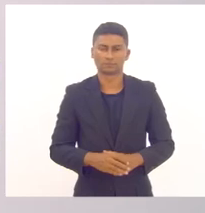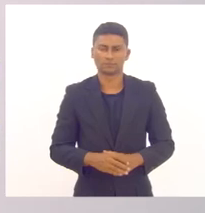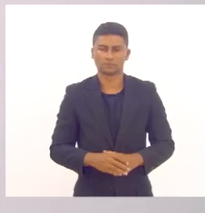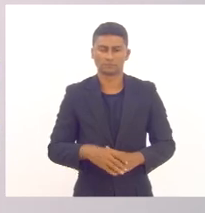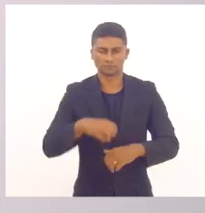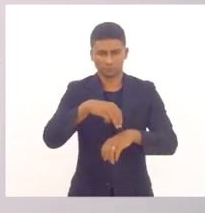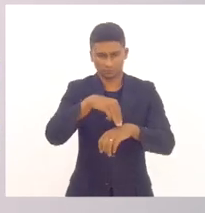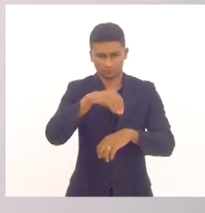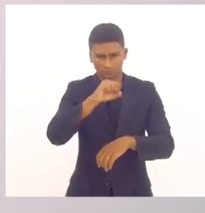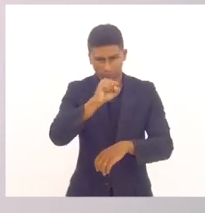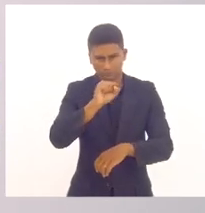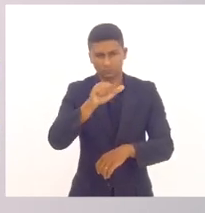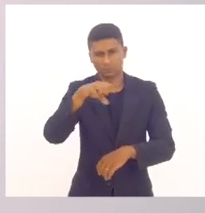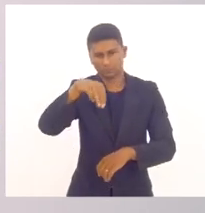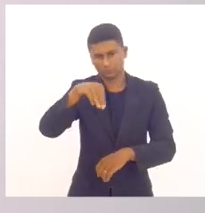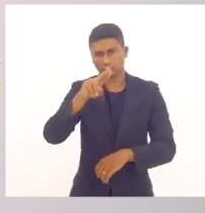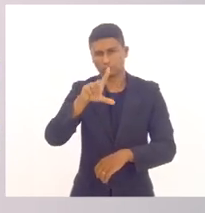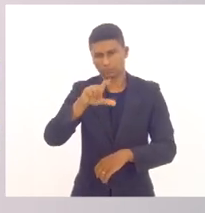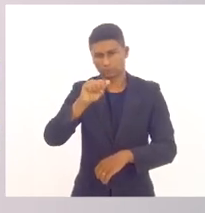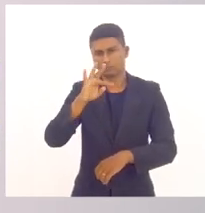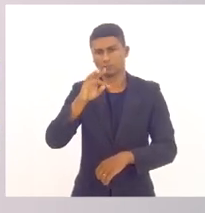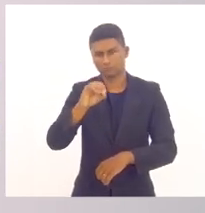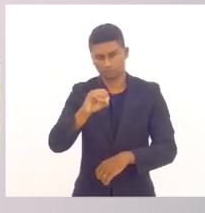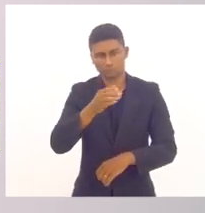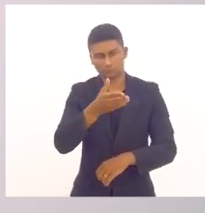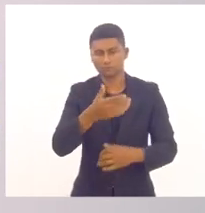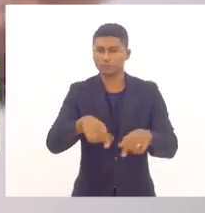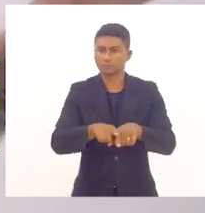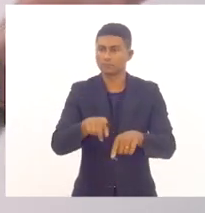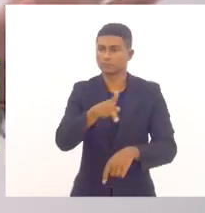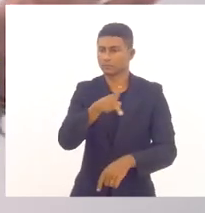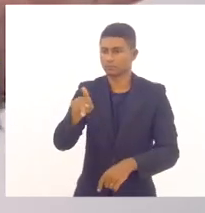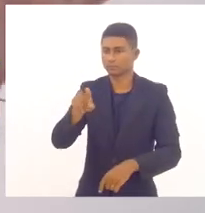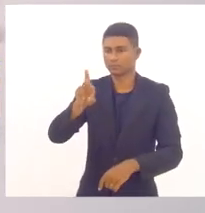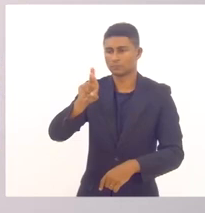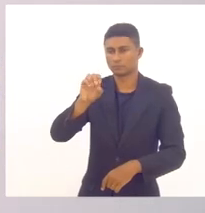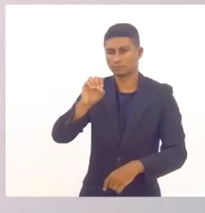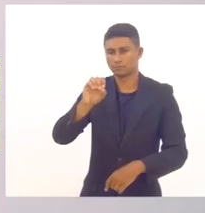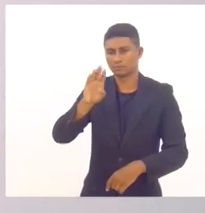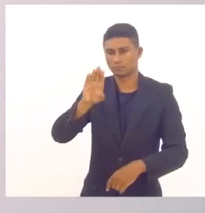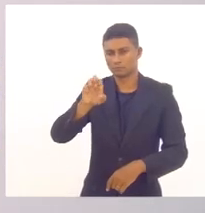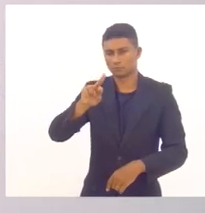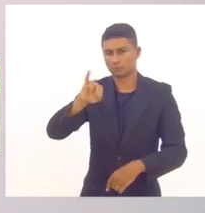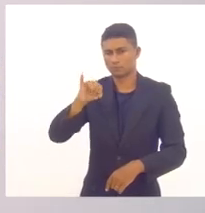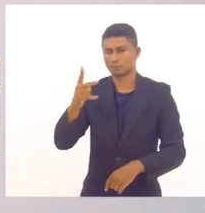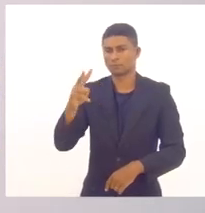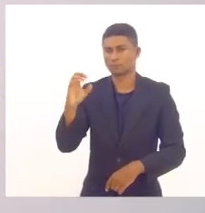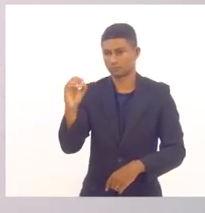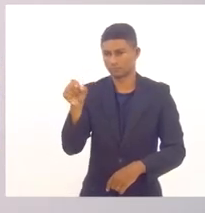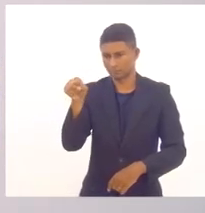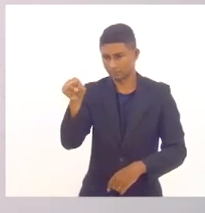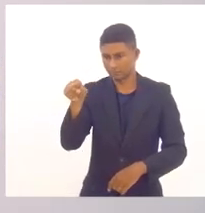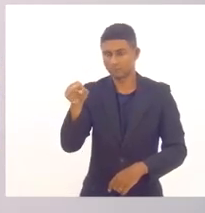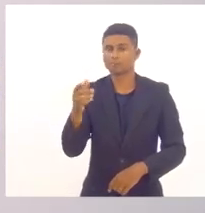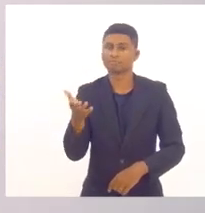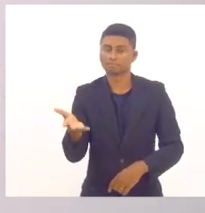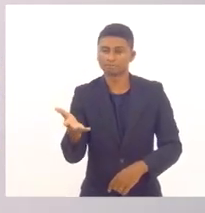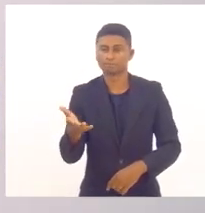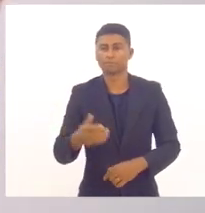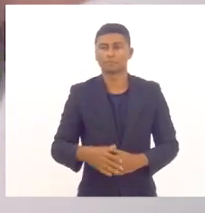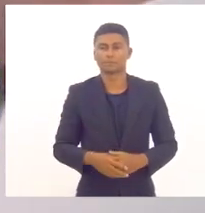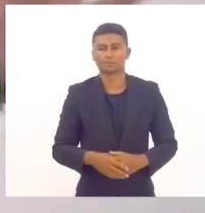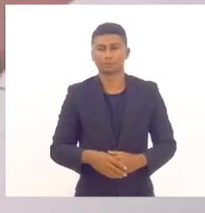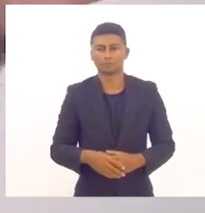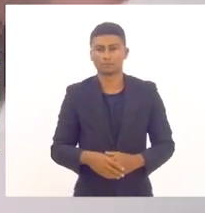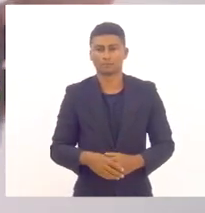como o mestre Mulato foi mencionado e também o presidente Robertinho foi mencionado, nós aqui temos essa questão